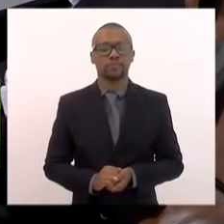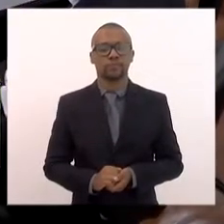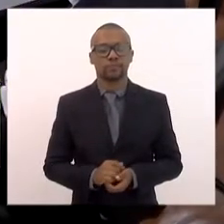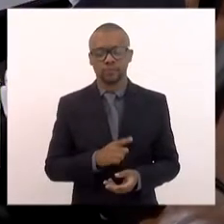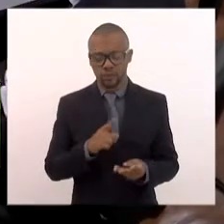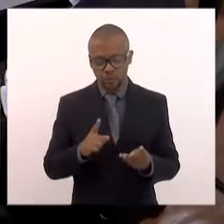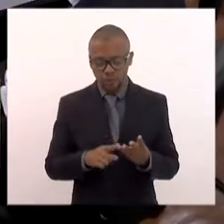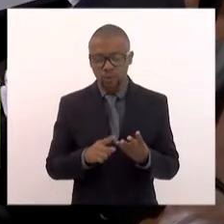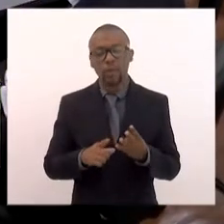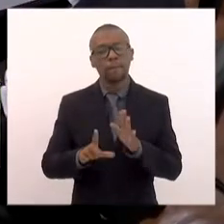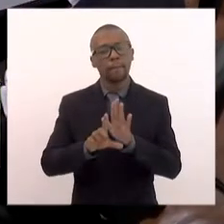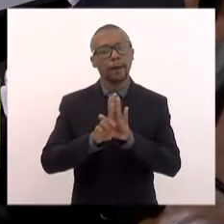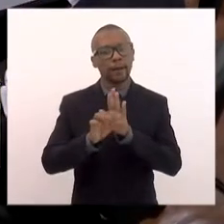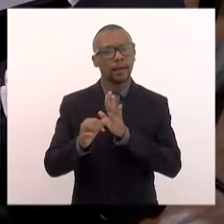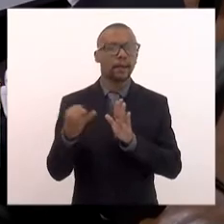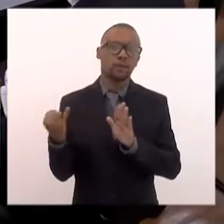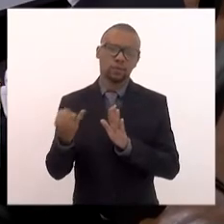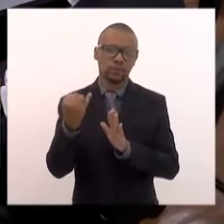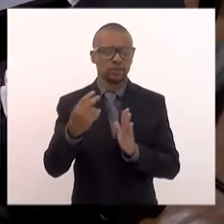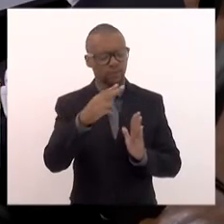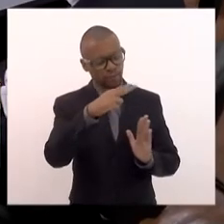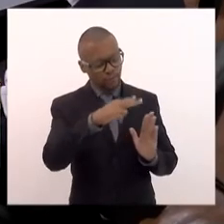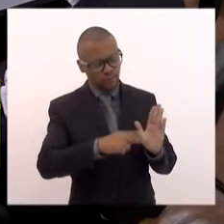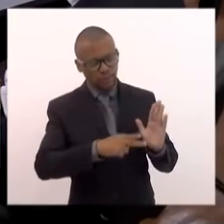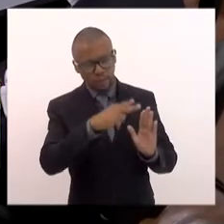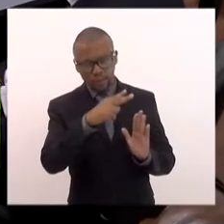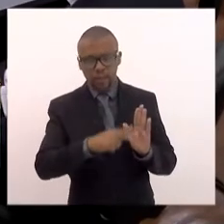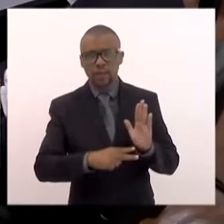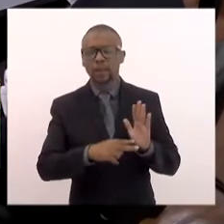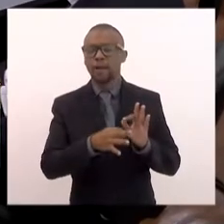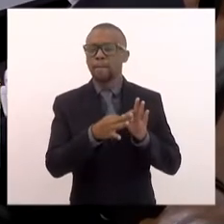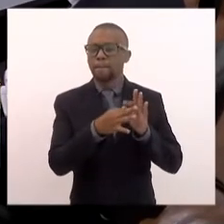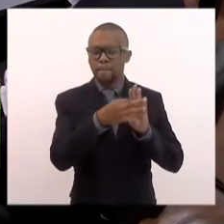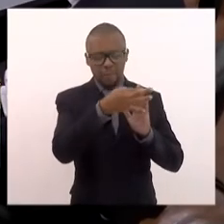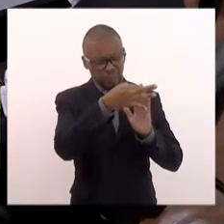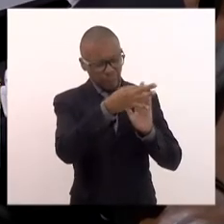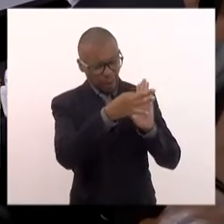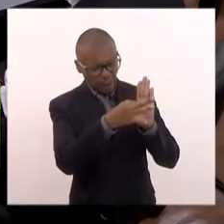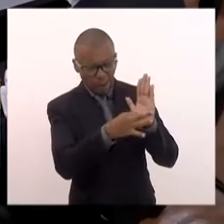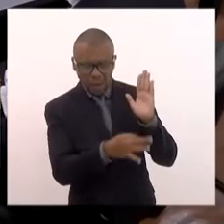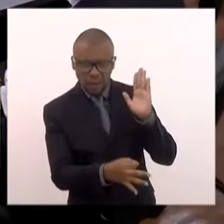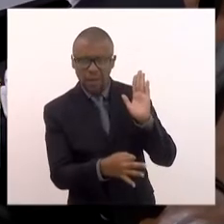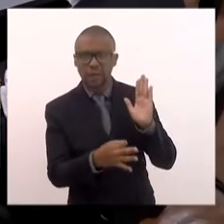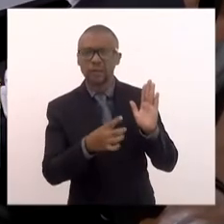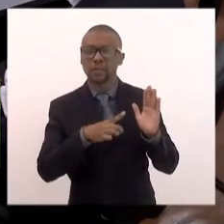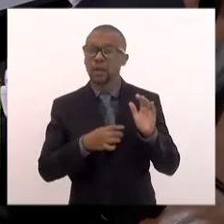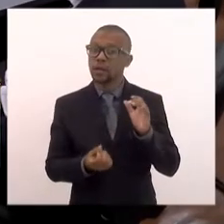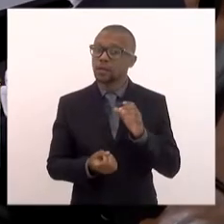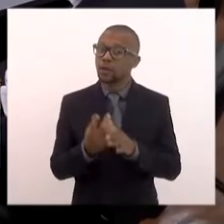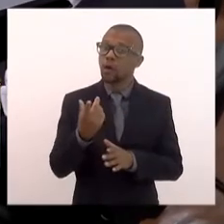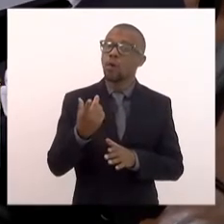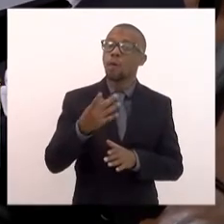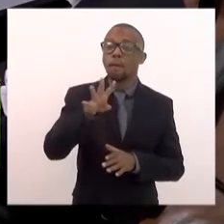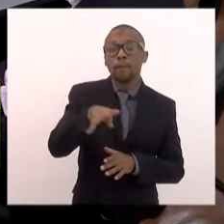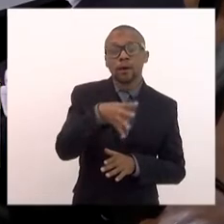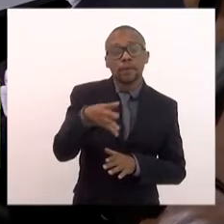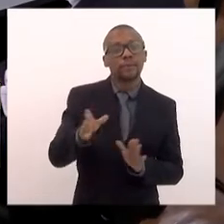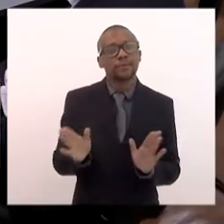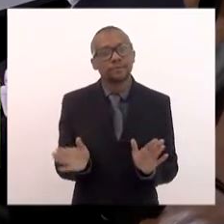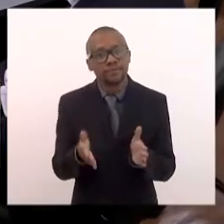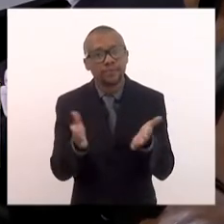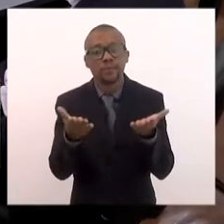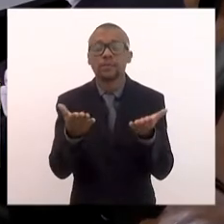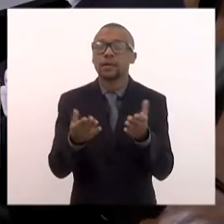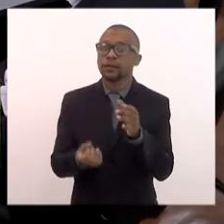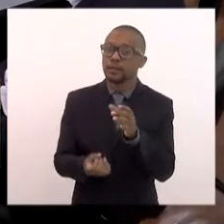Outra lei importante, não vou fazer uma leitura exaustiva, é uma lei que instituiu o programa de incentivos à criação e